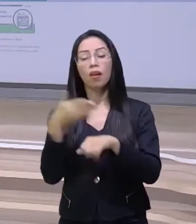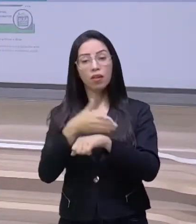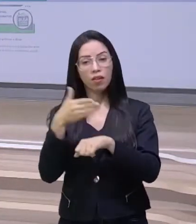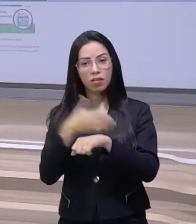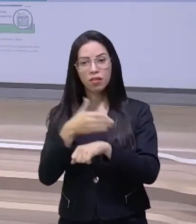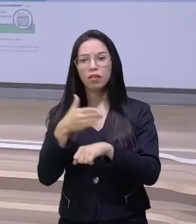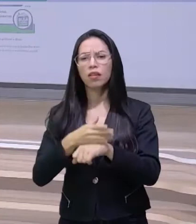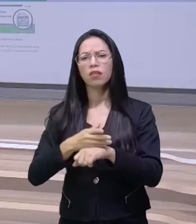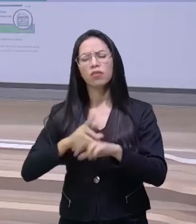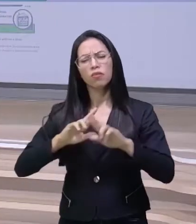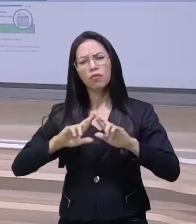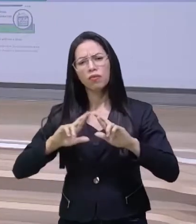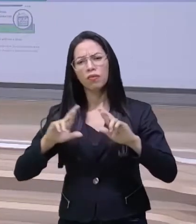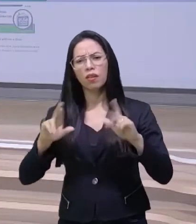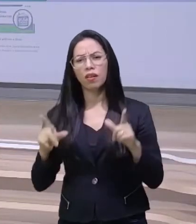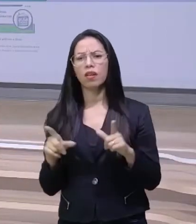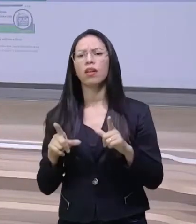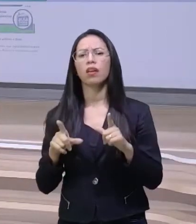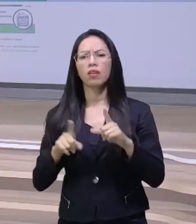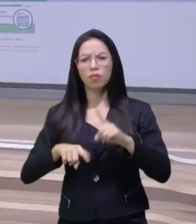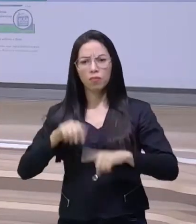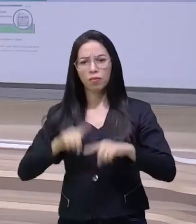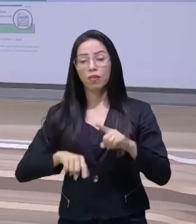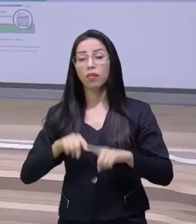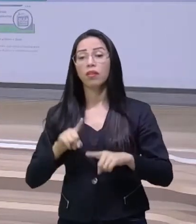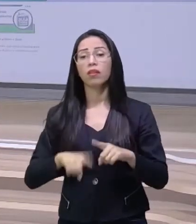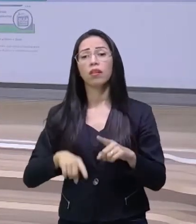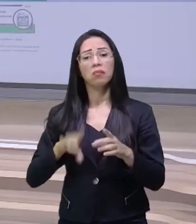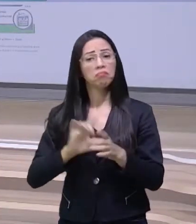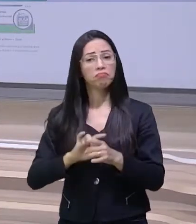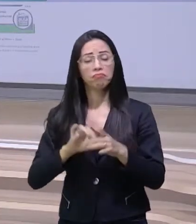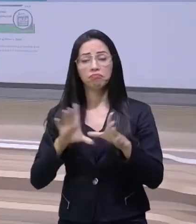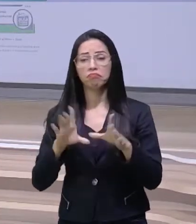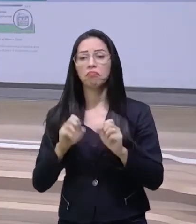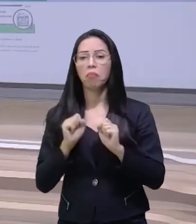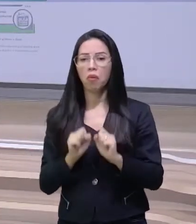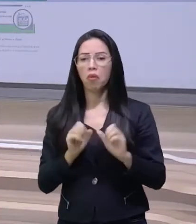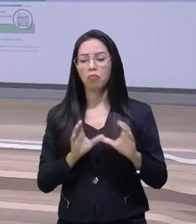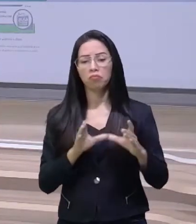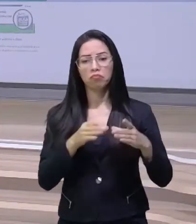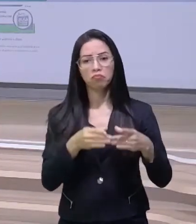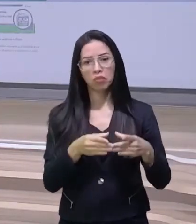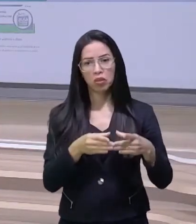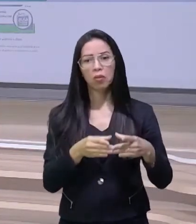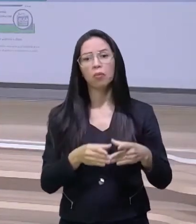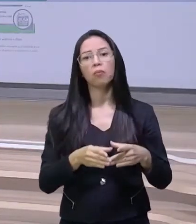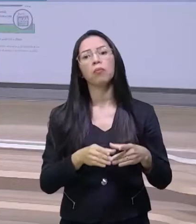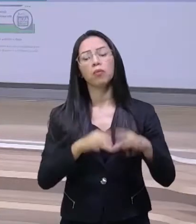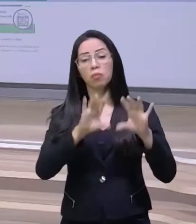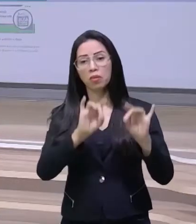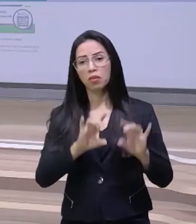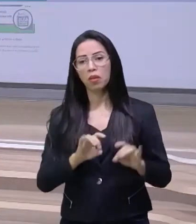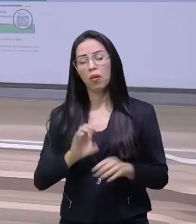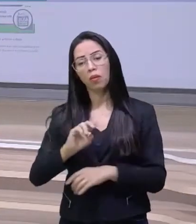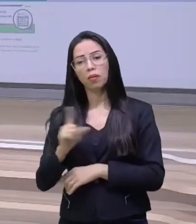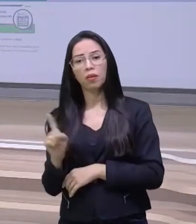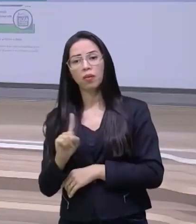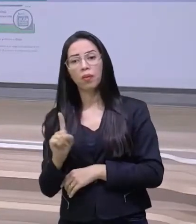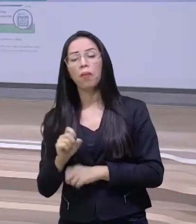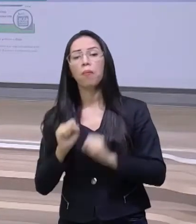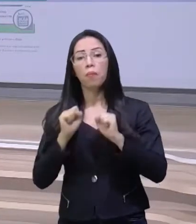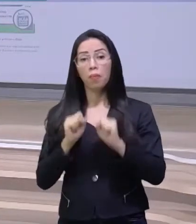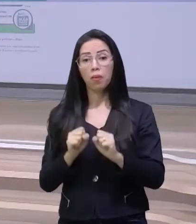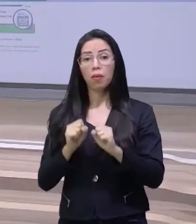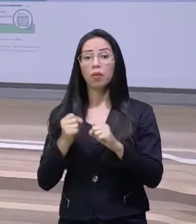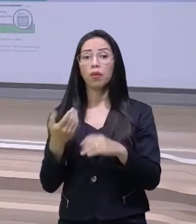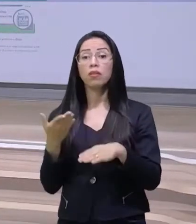recursos que viabilizem usar as aulas de todos, né? Sejam eles público-alvo ou não, você pode aí acessar à vontade. Para